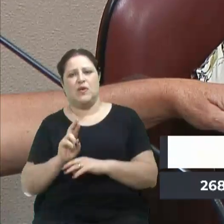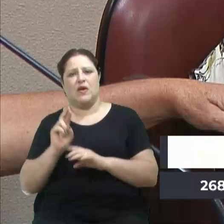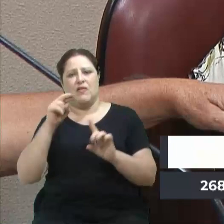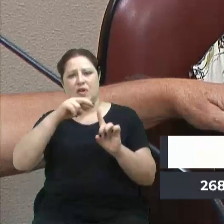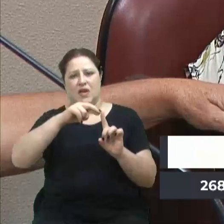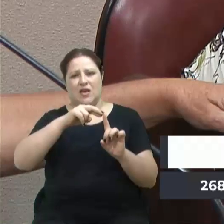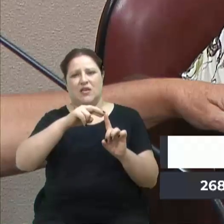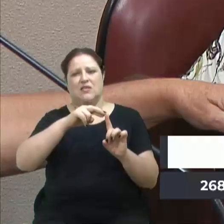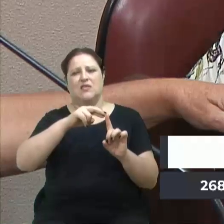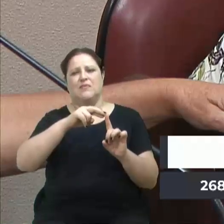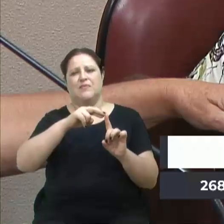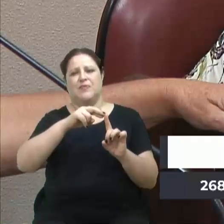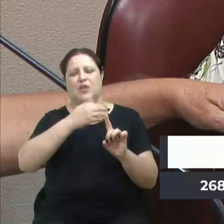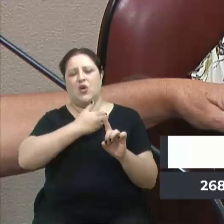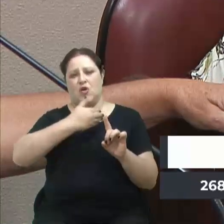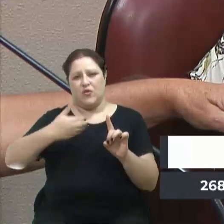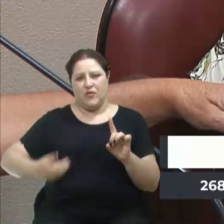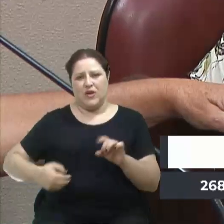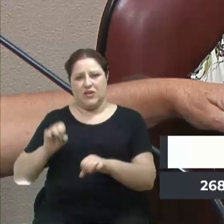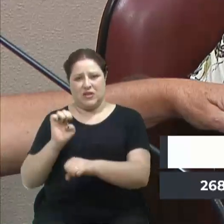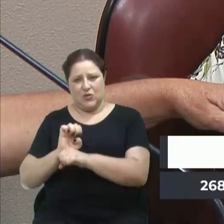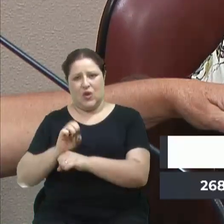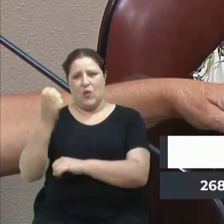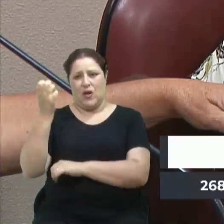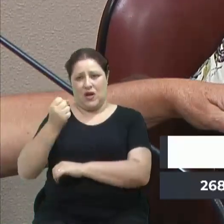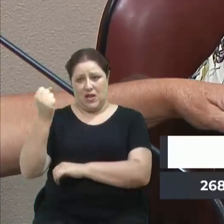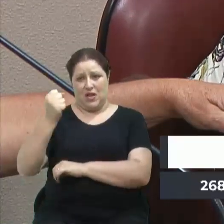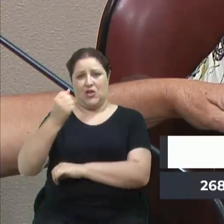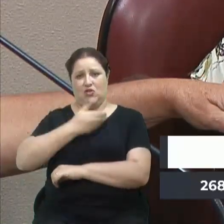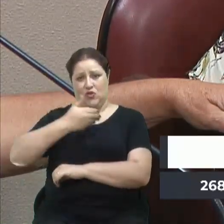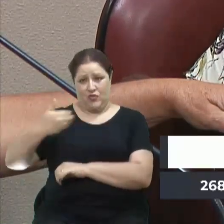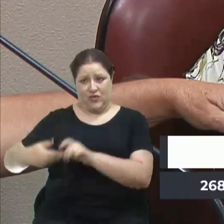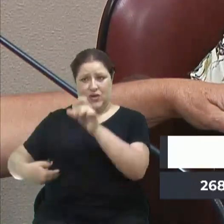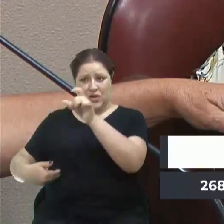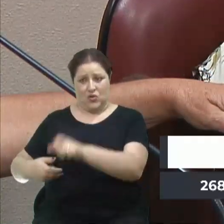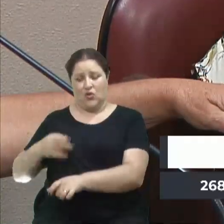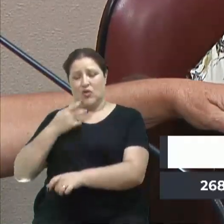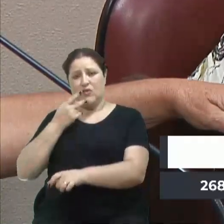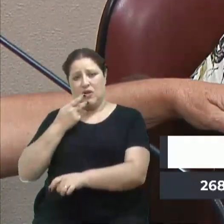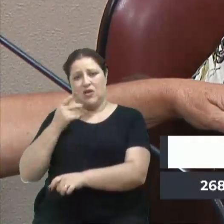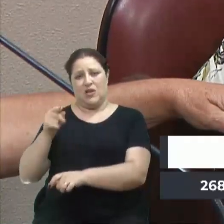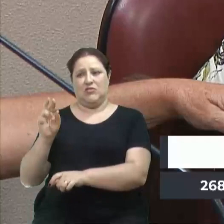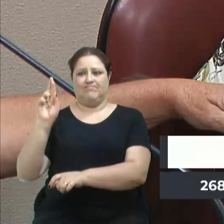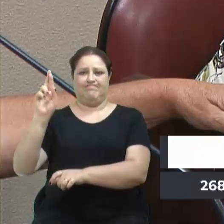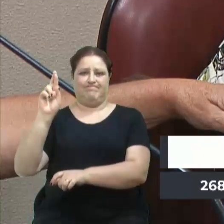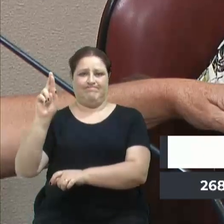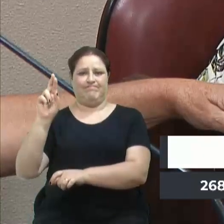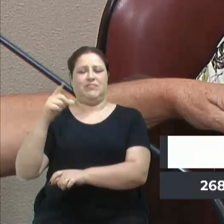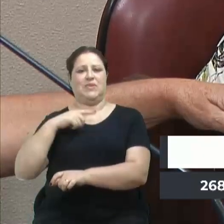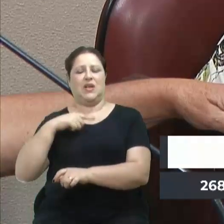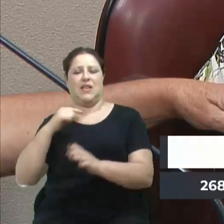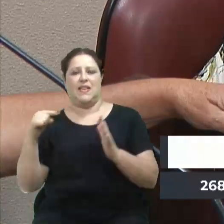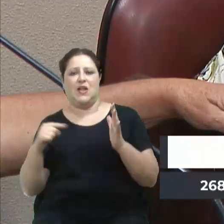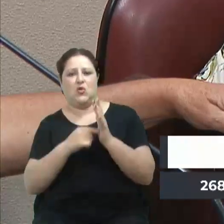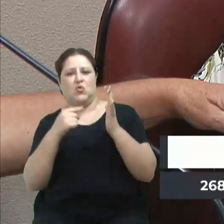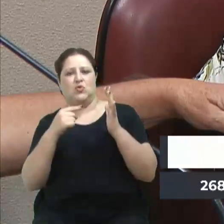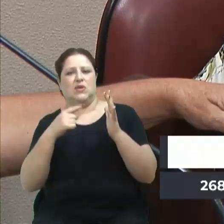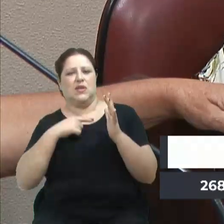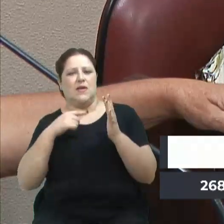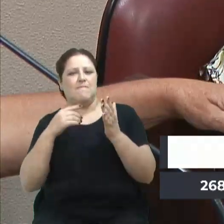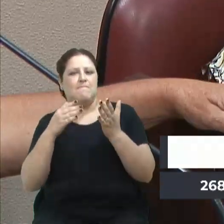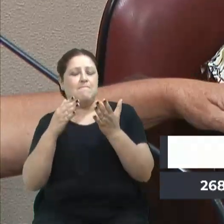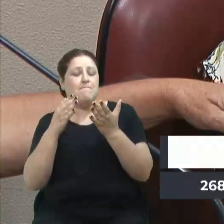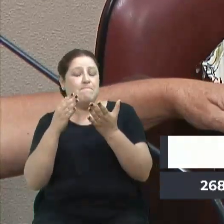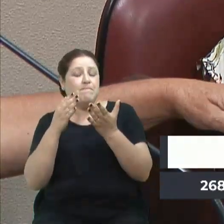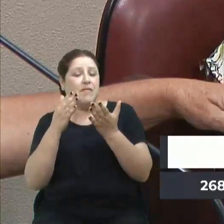governo do Estado, né? O governador Eduardo Leite puxou à frente, aí existe essas denúncias, suposto envolvimento, né, de servidores, então é